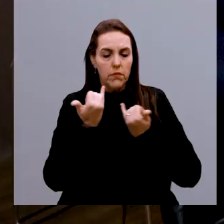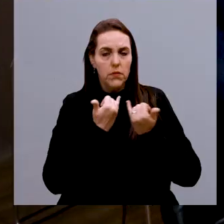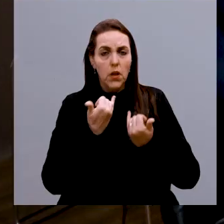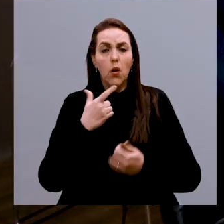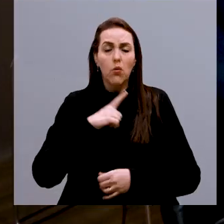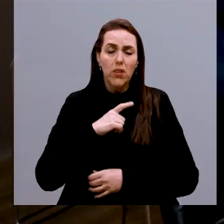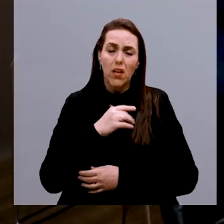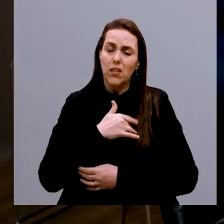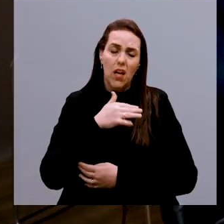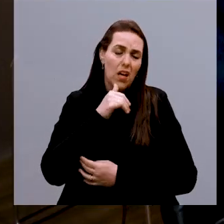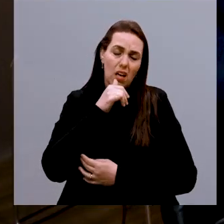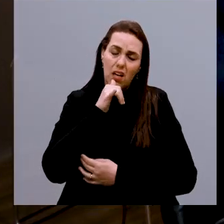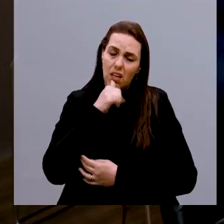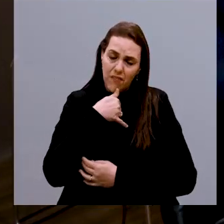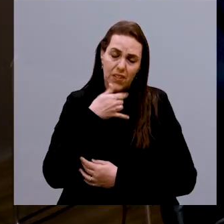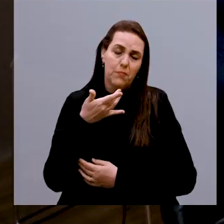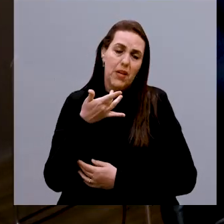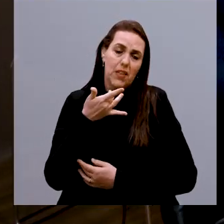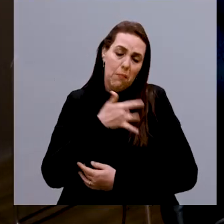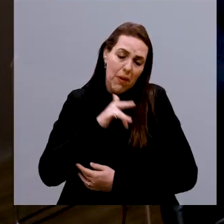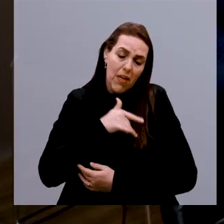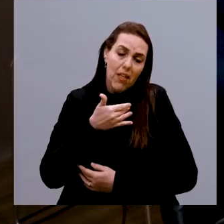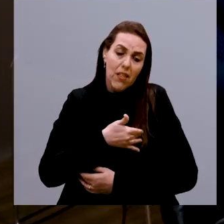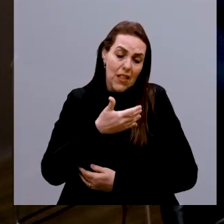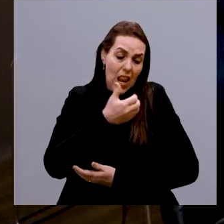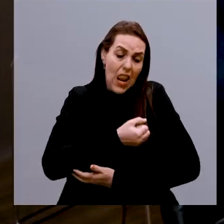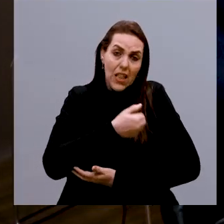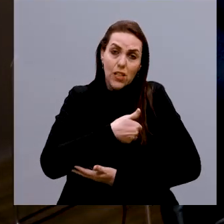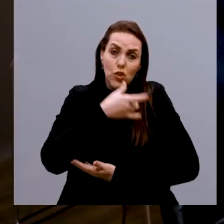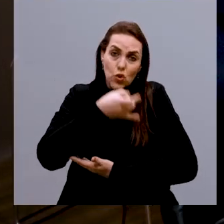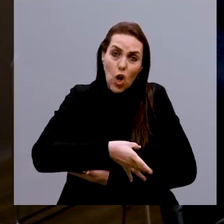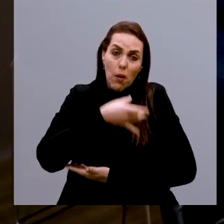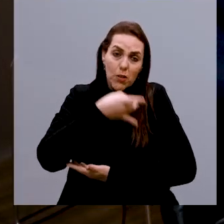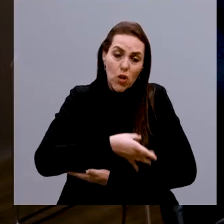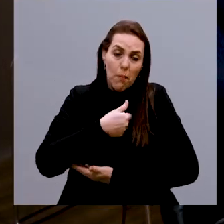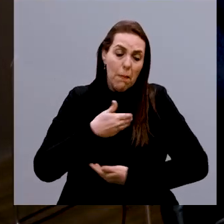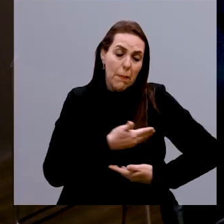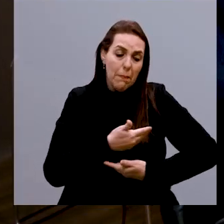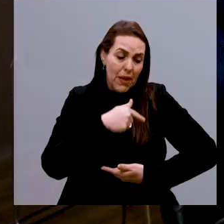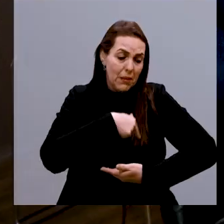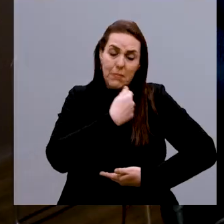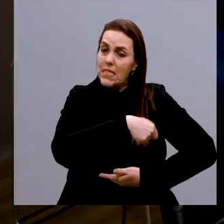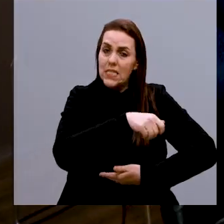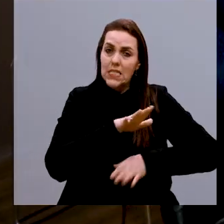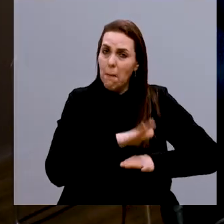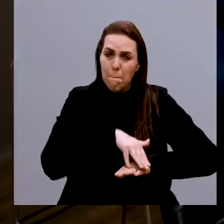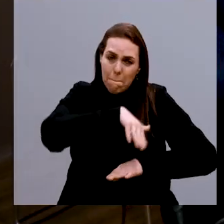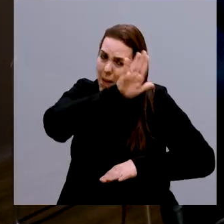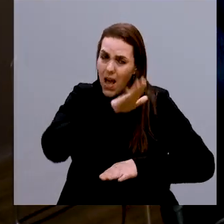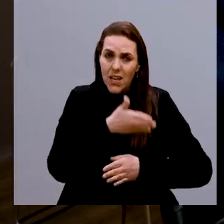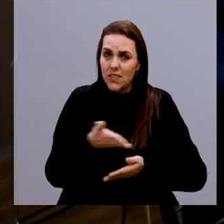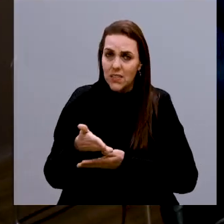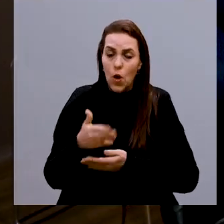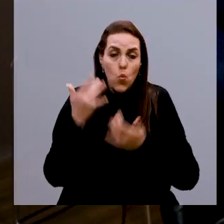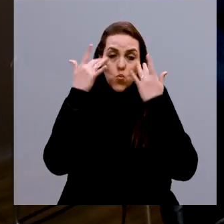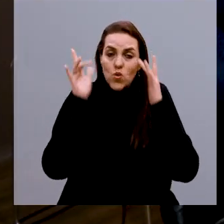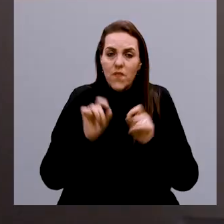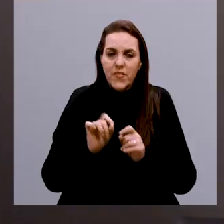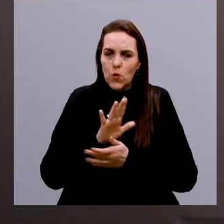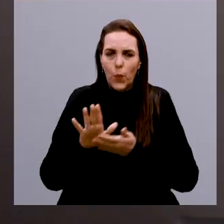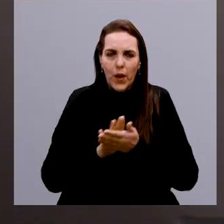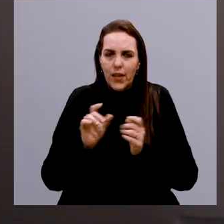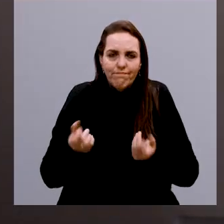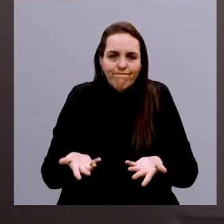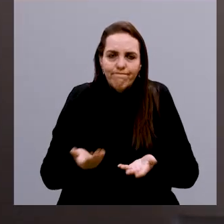Mari, eu tenho dó. Eu tenho muito leite excedente, é muito mais do que o meu bebê precisa. Eu não sei o que fazer. E aí tinha